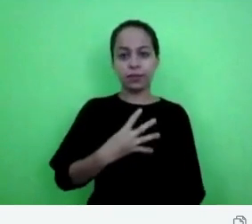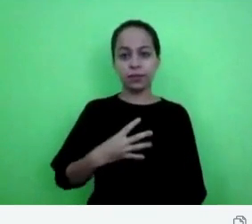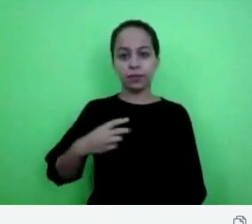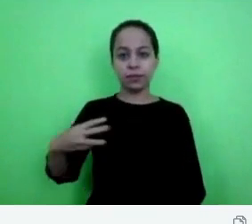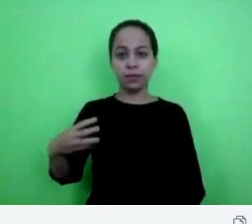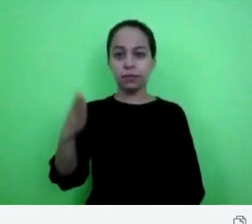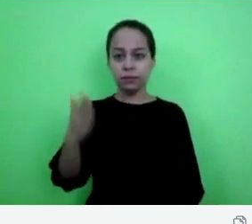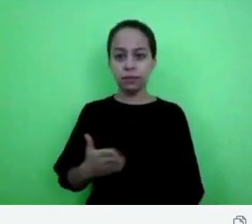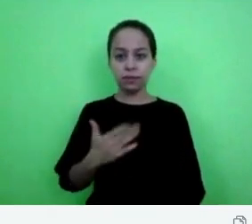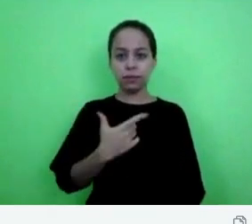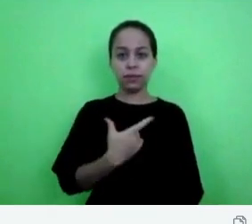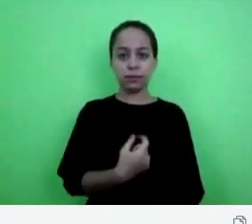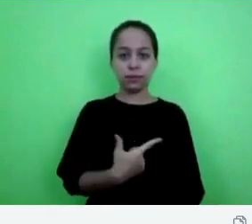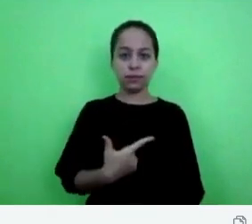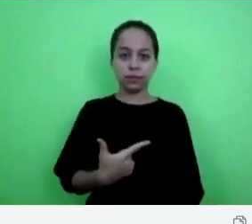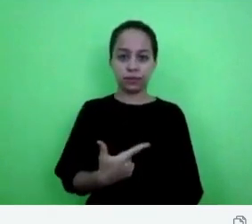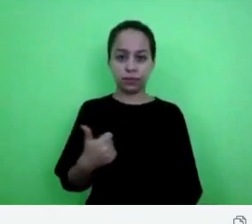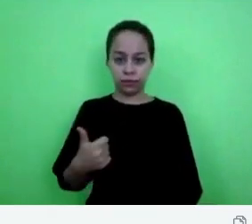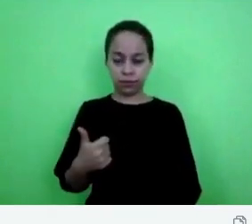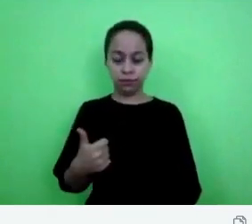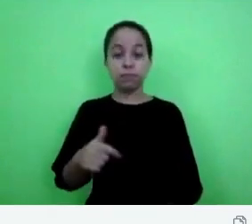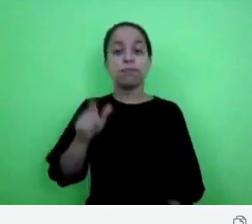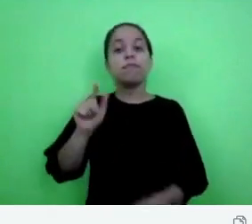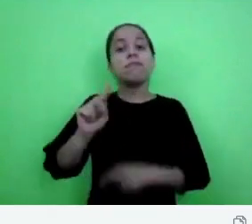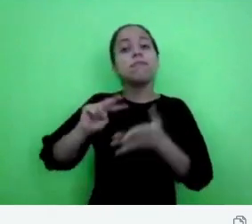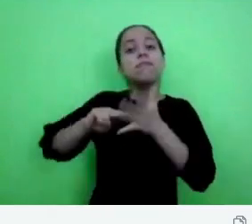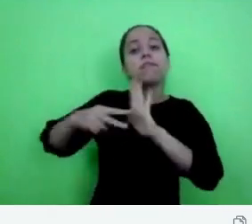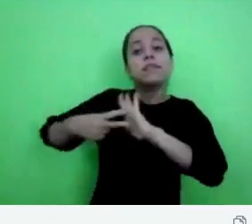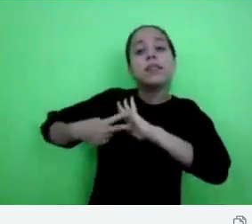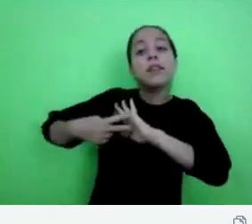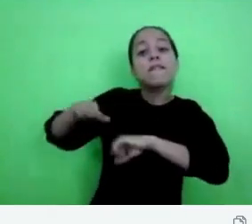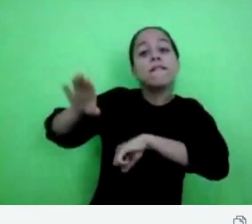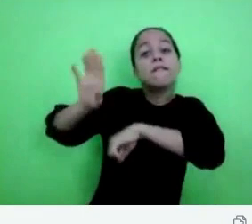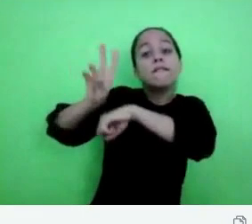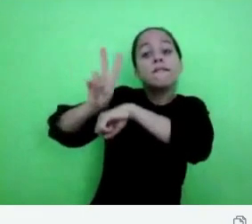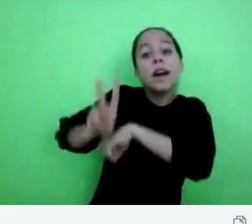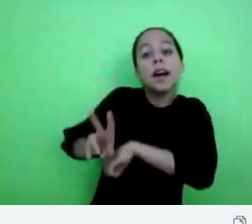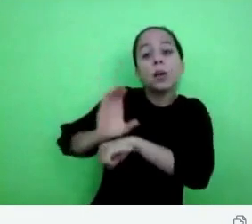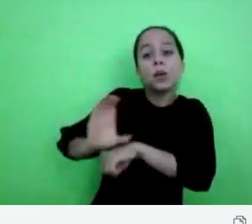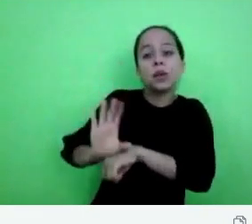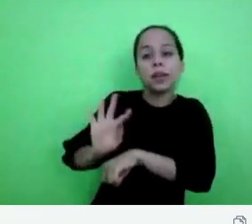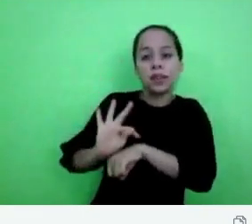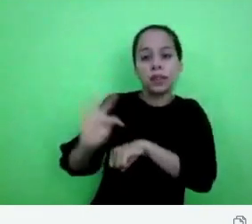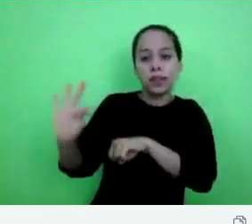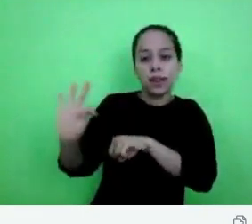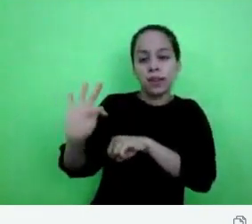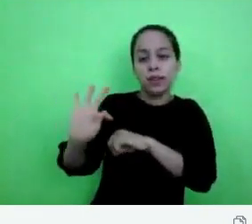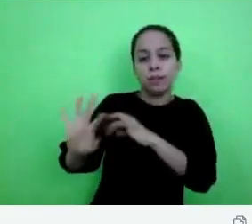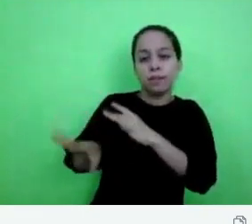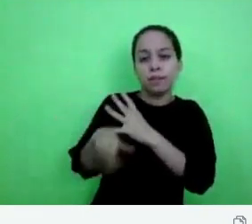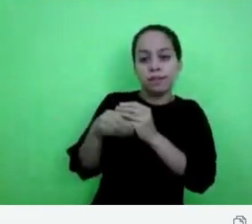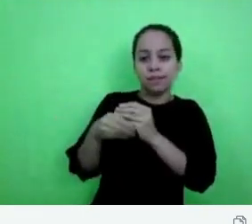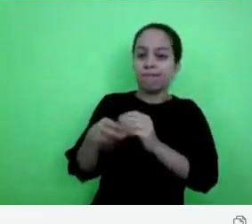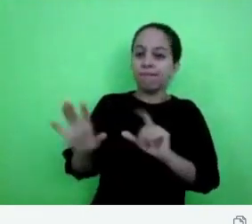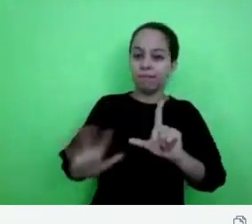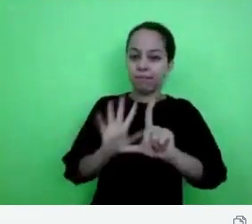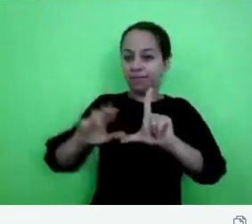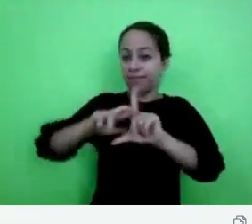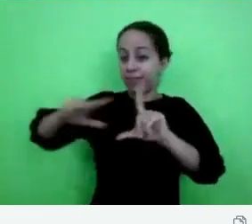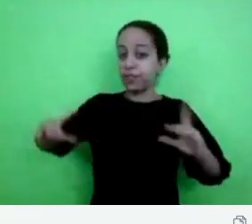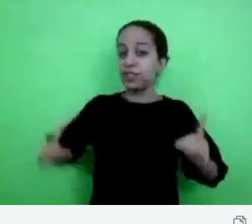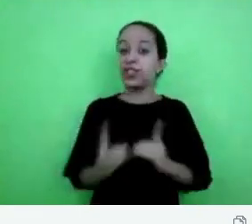43/2021. Oferta de vagas para o curso técnico subsequente em multimeios didáticos, modalidade